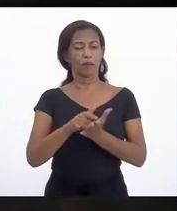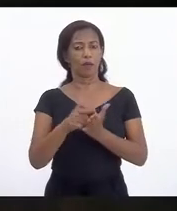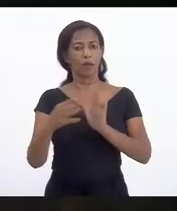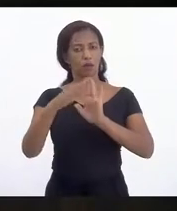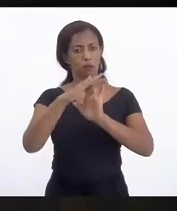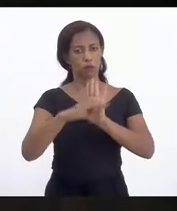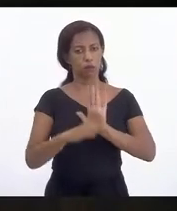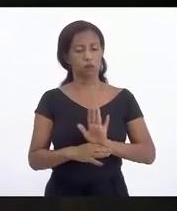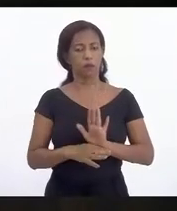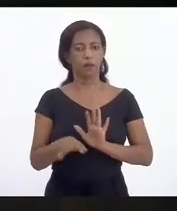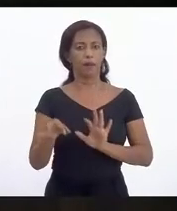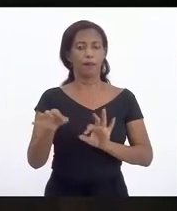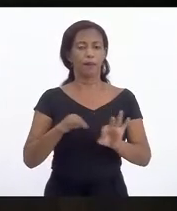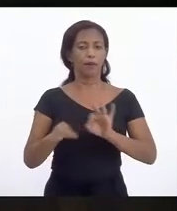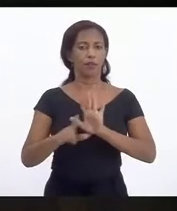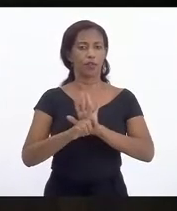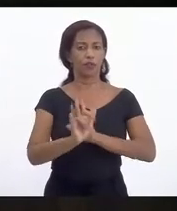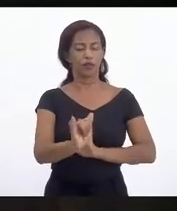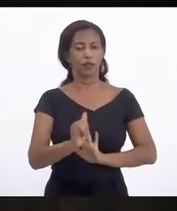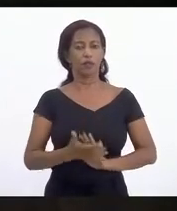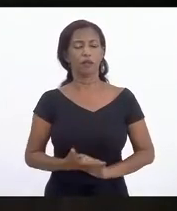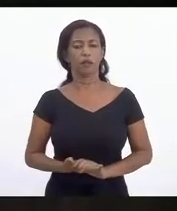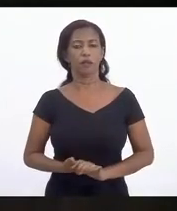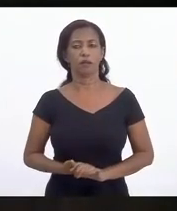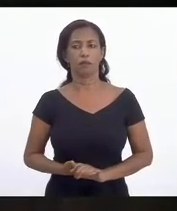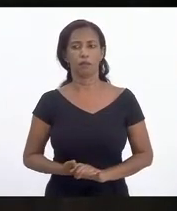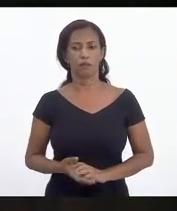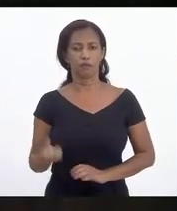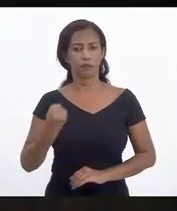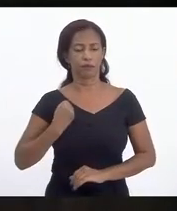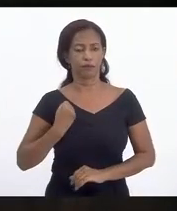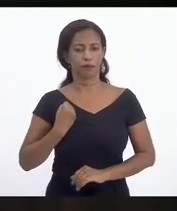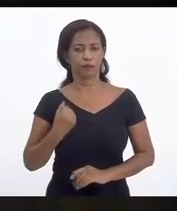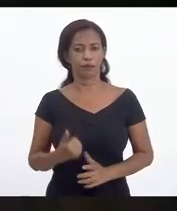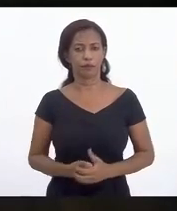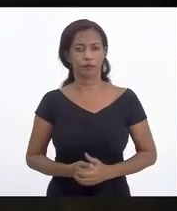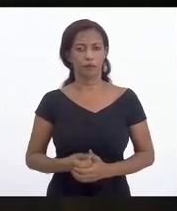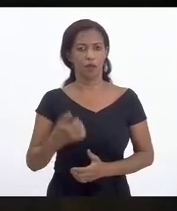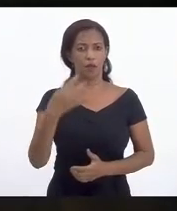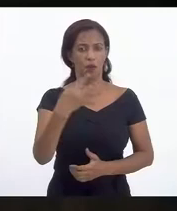dia, projeto de lei número